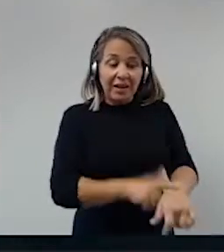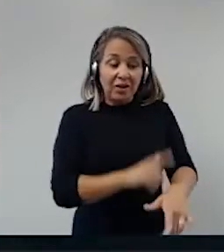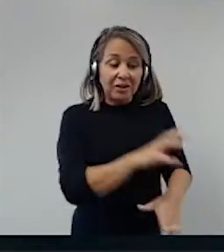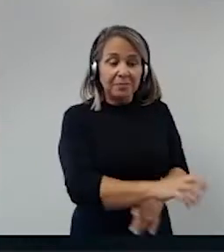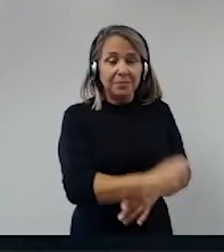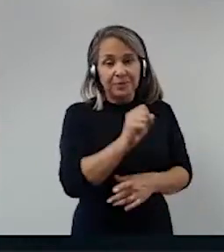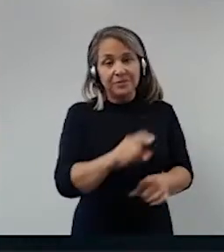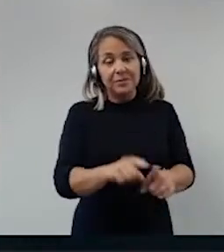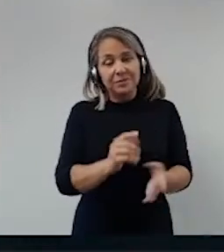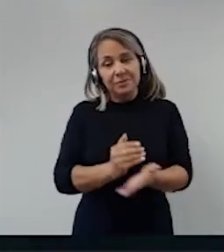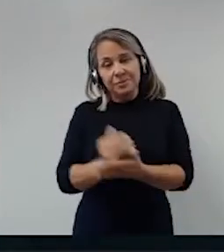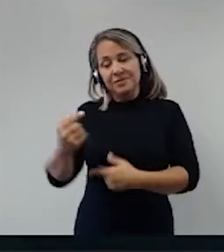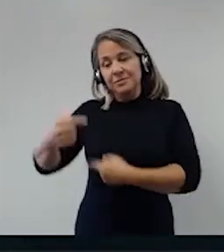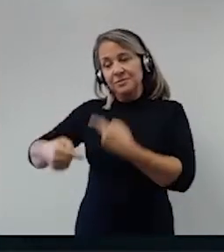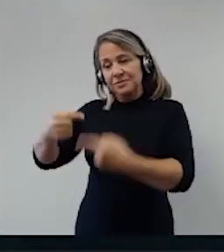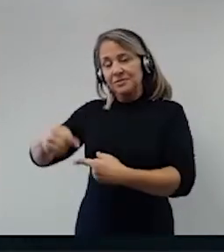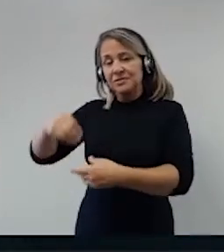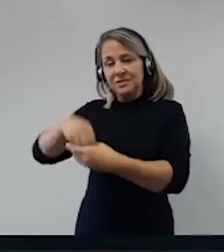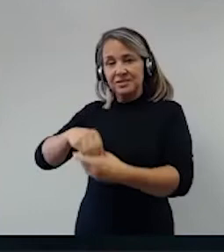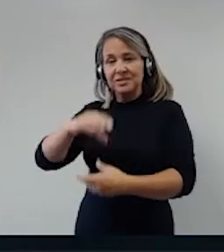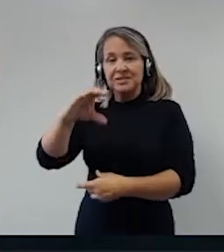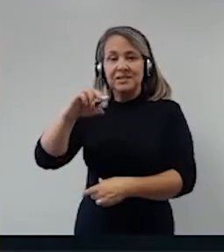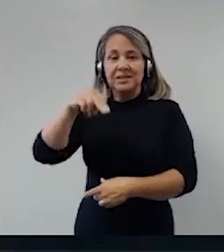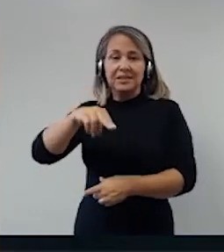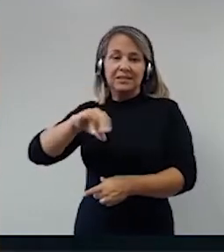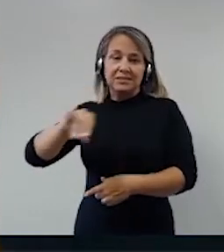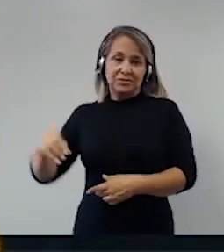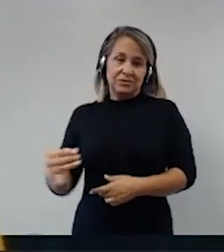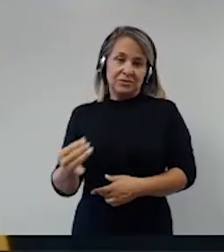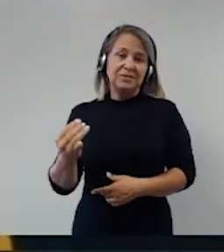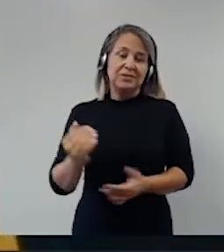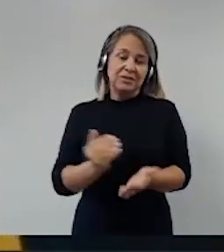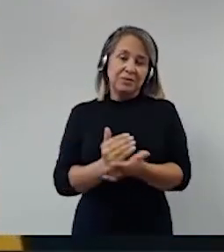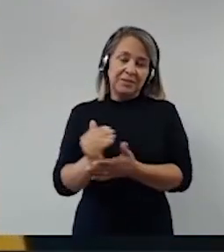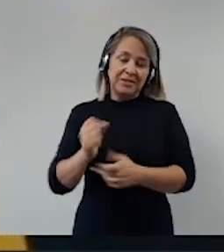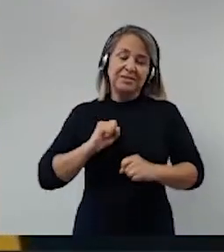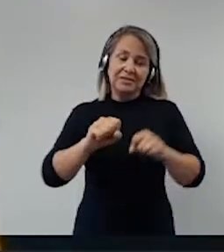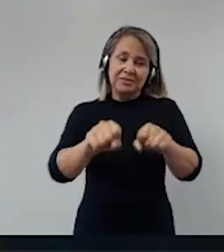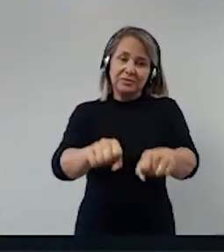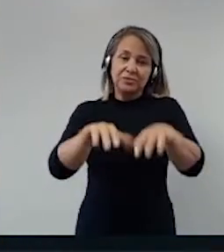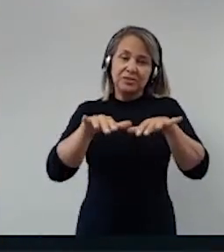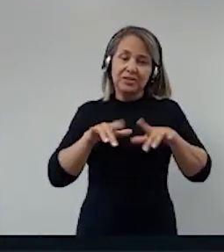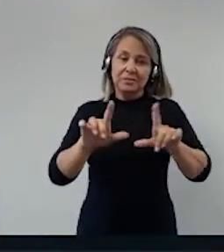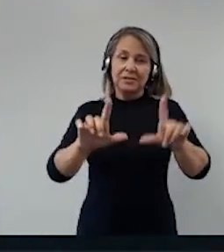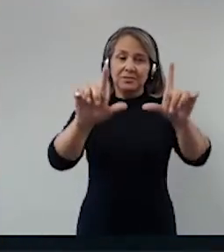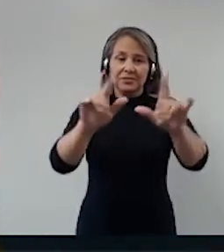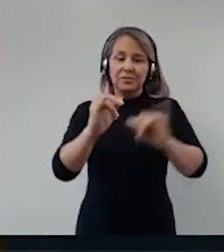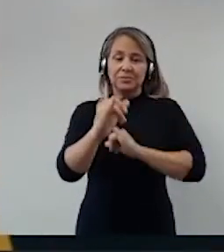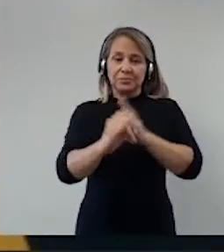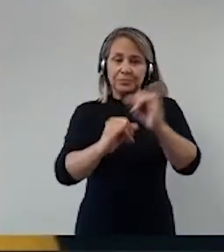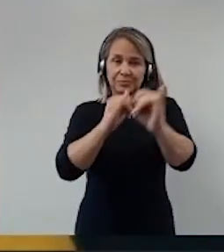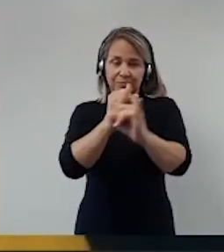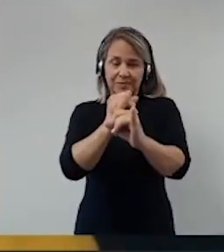discussão também no CNJ, quando a gente entra nesse período e as audiências por videoconferência, elas tornam-se